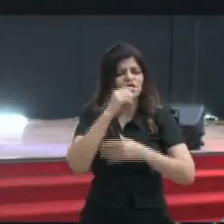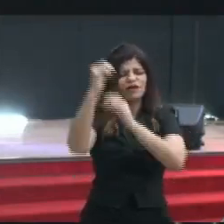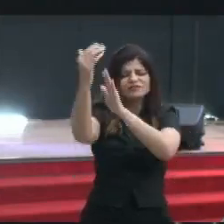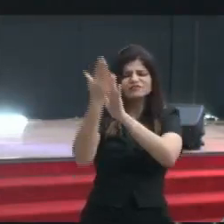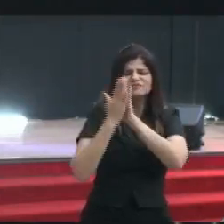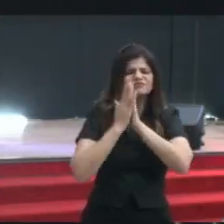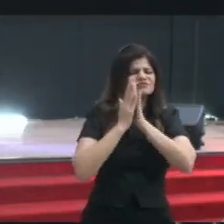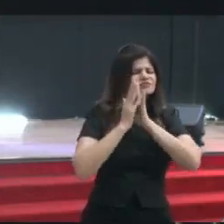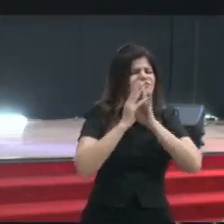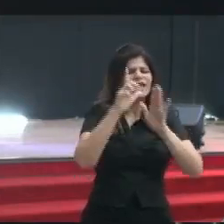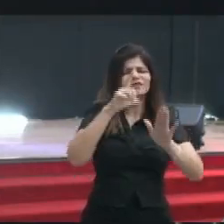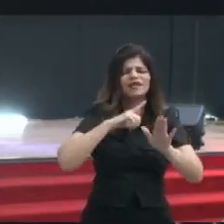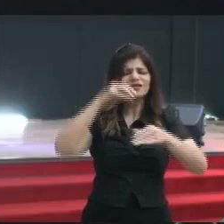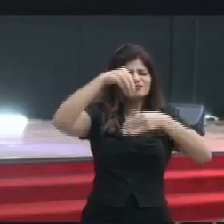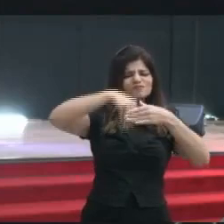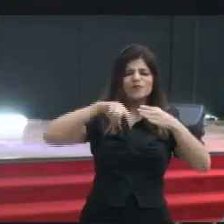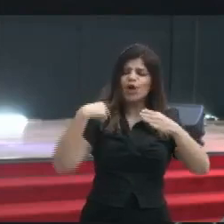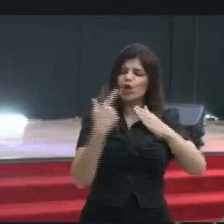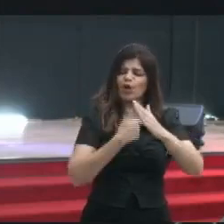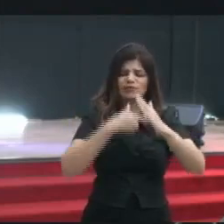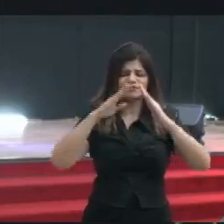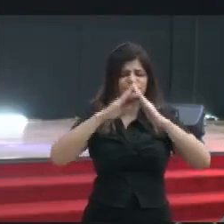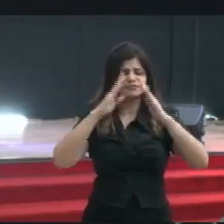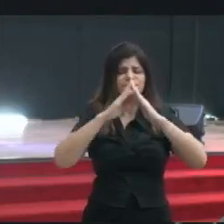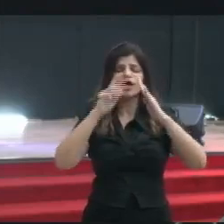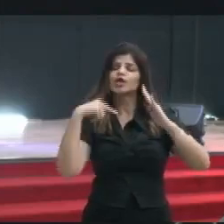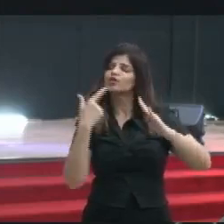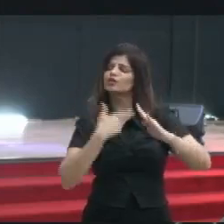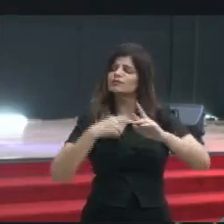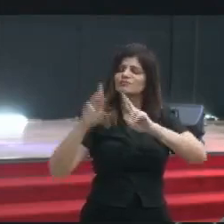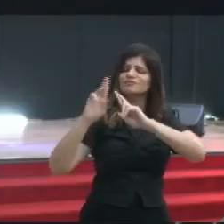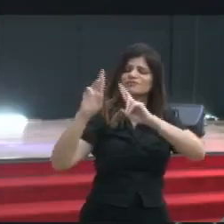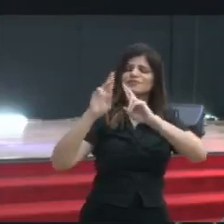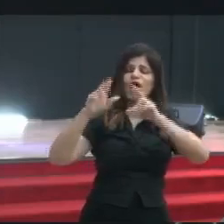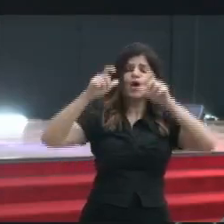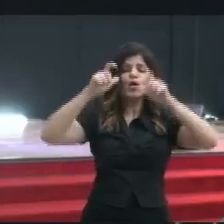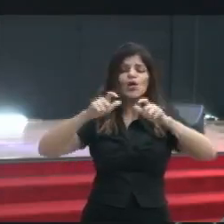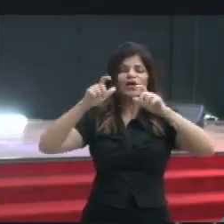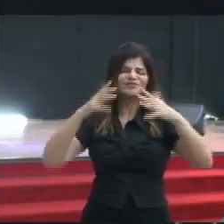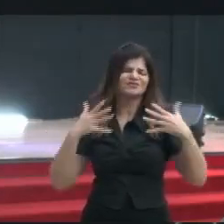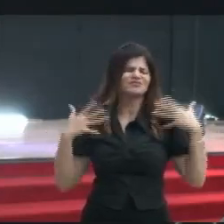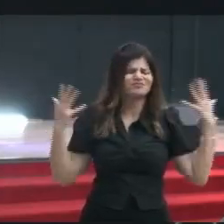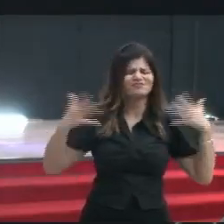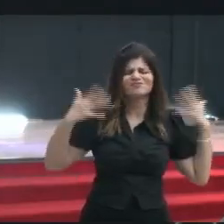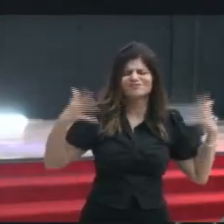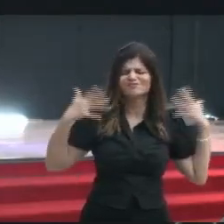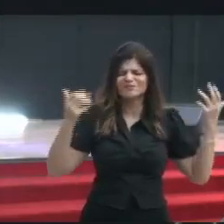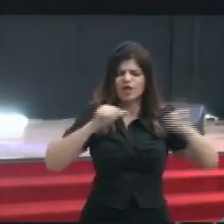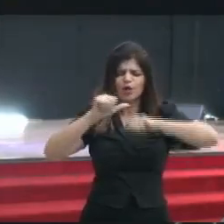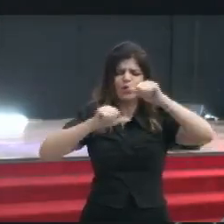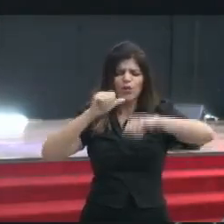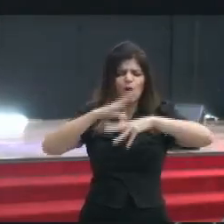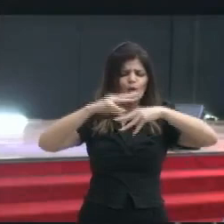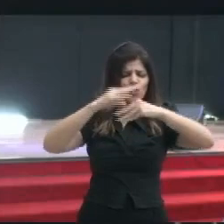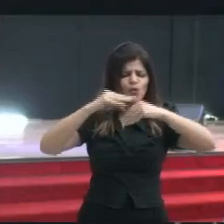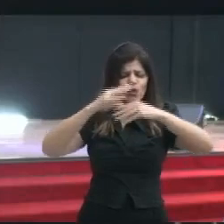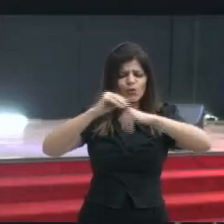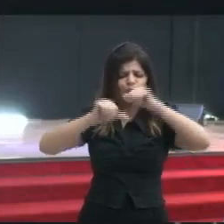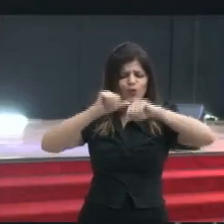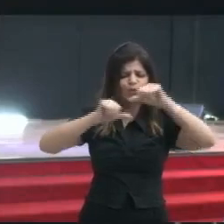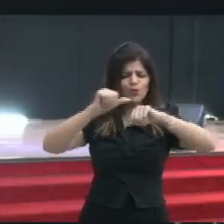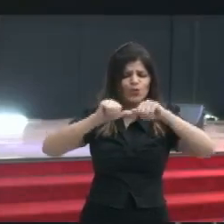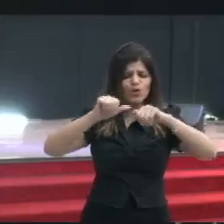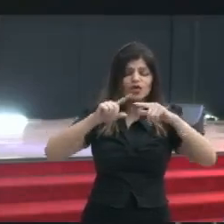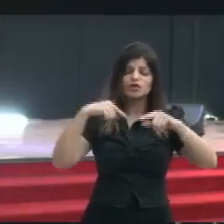presença seja real dentro da nossa casa, que a nossa casa seja um lugar de alegria, de avivamento, de cura, de